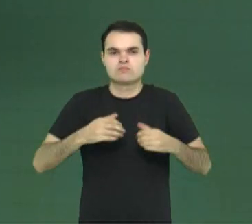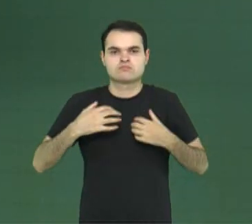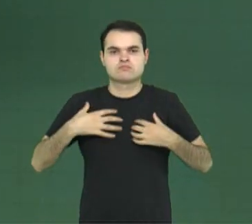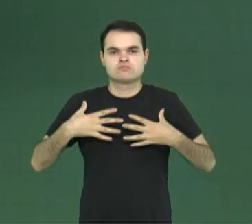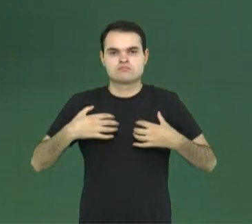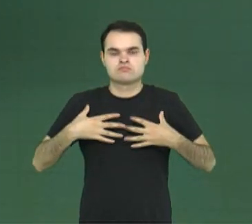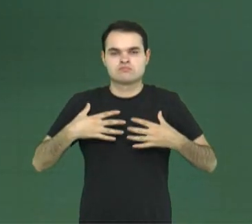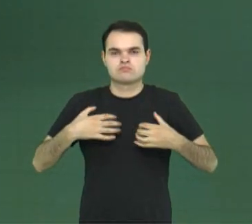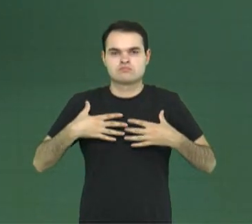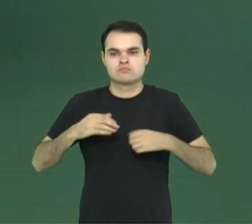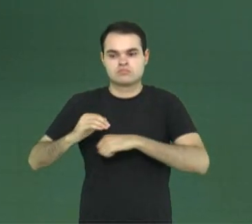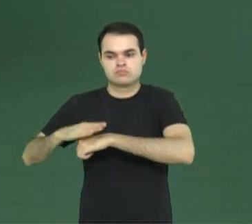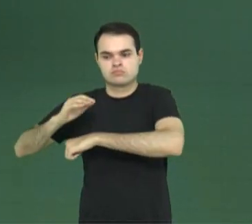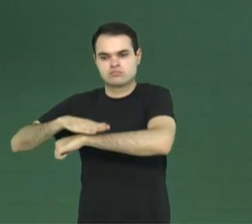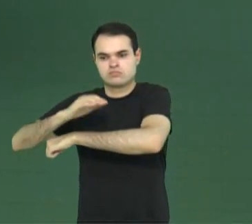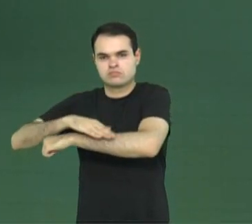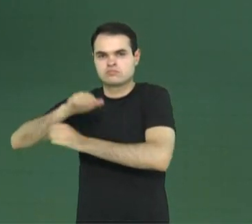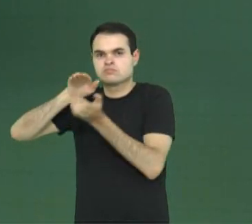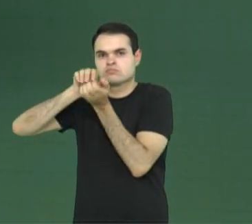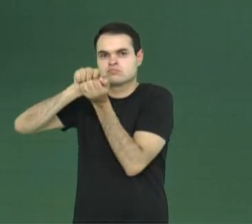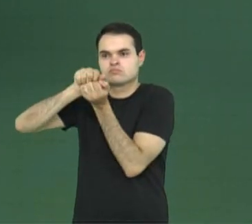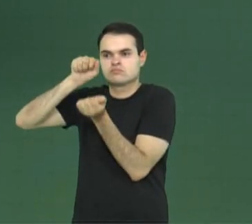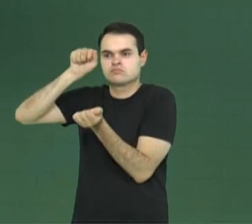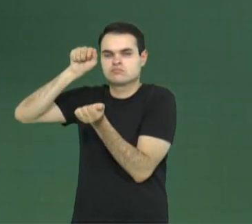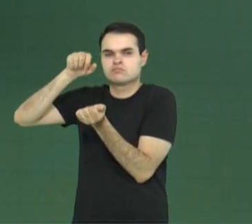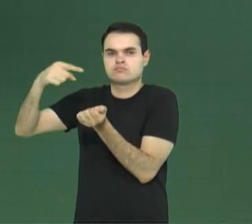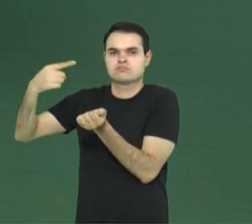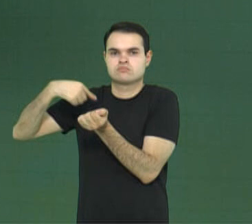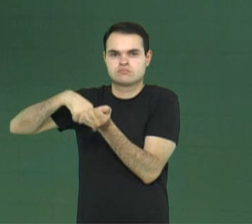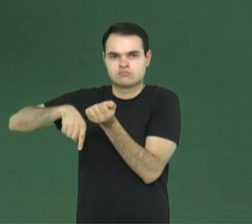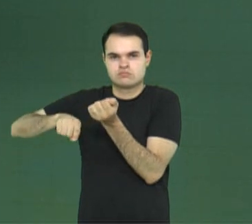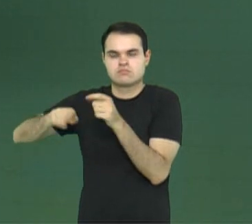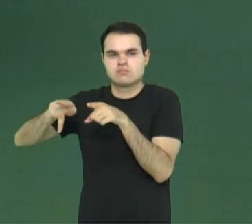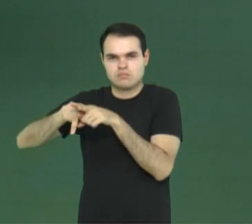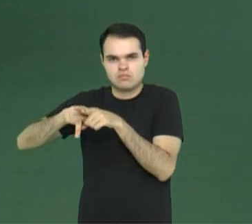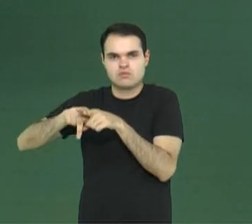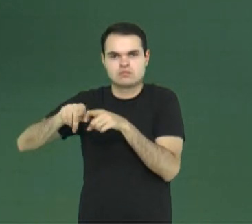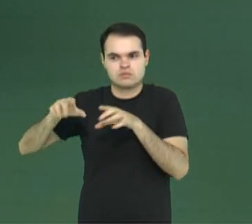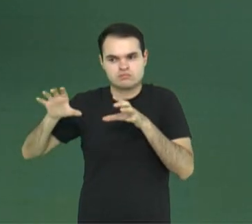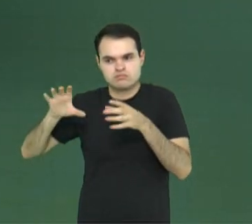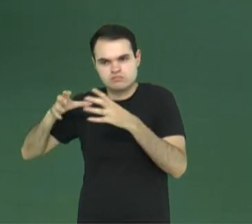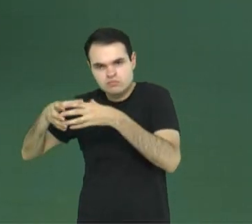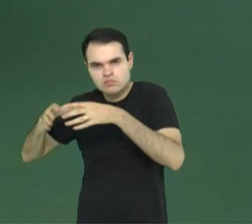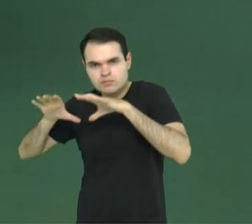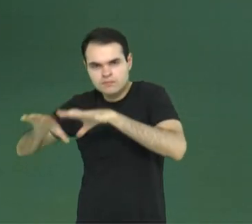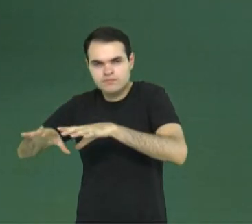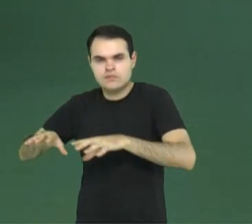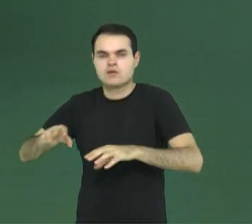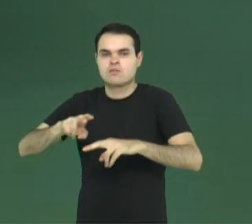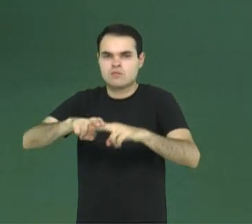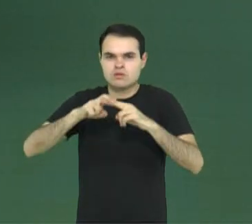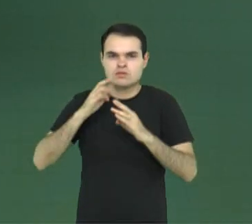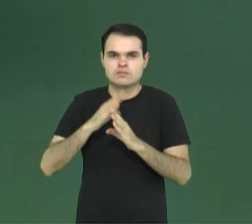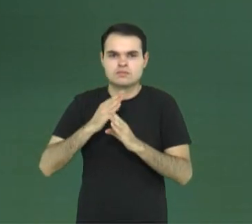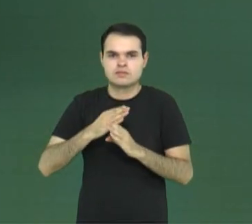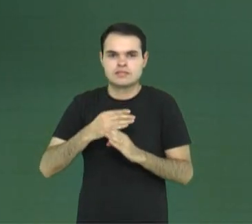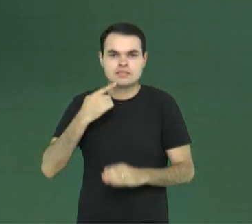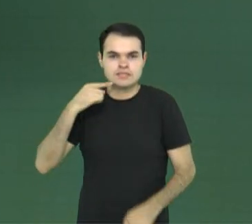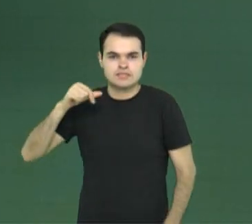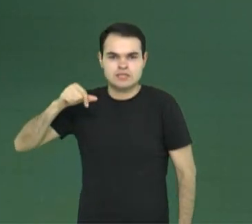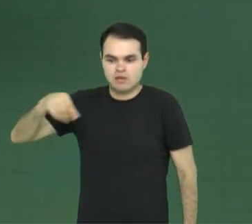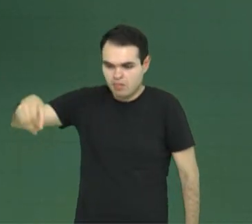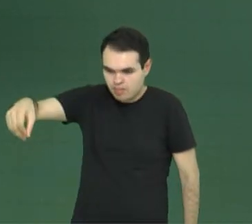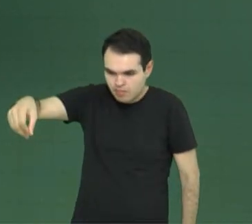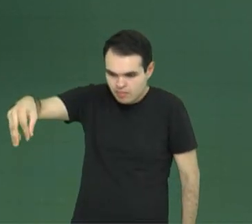pessoal, anfíbios têm a respiração cutânea, como nós vimos na aula sobre esse grupo de vertebrados. Tá? Por isso que se você jogar sal no sapo, você vai